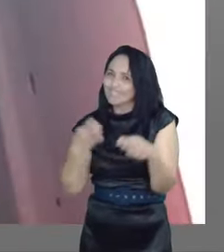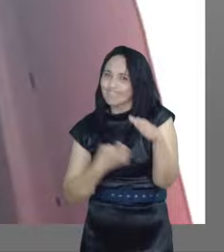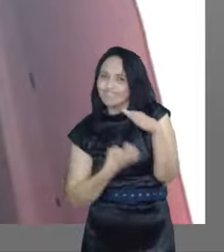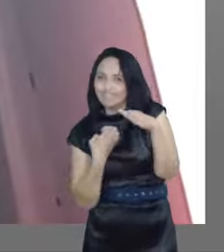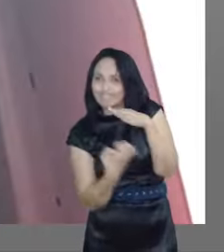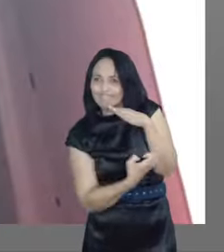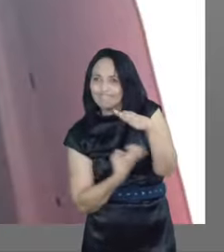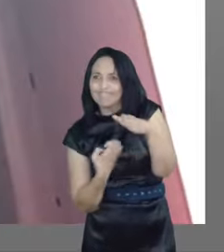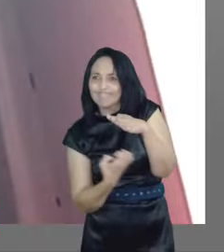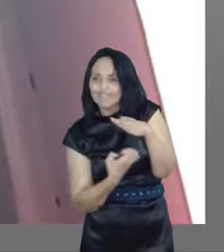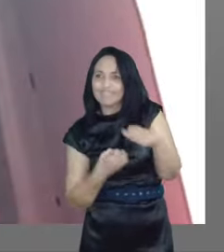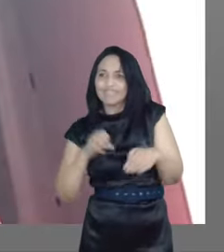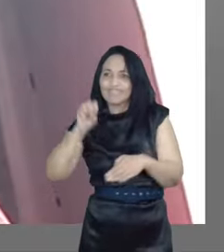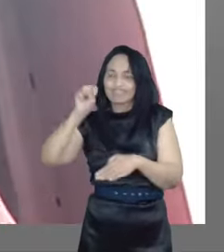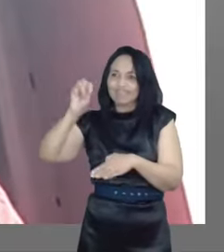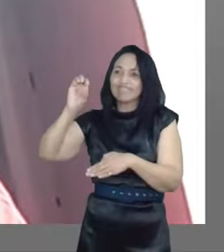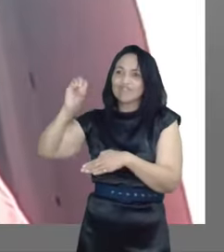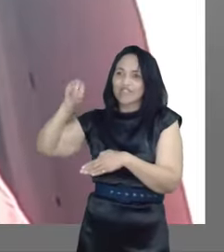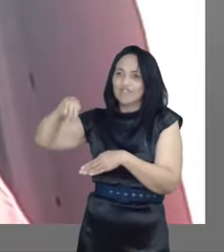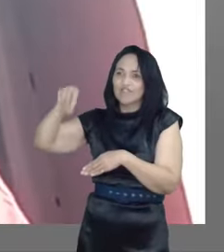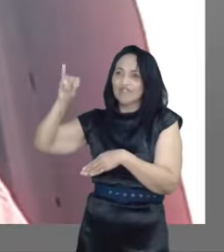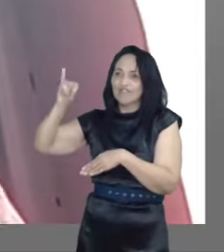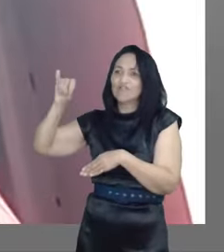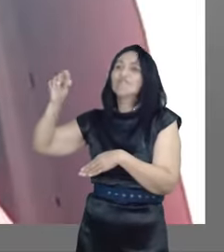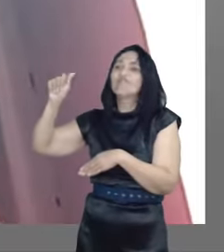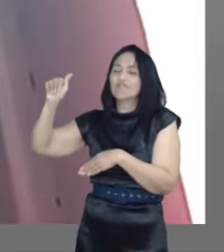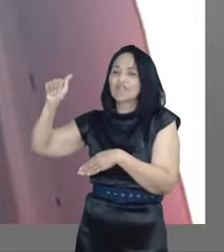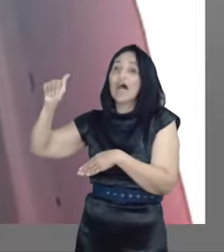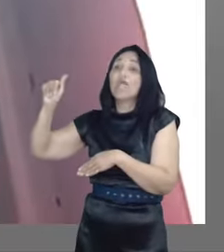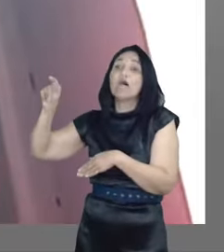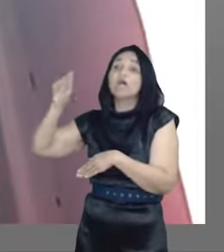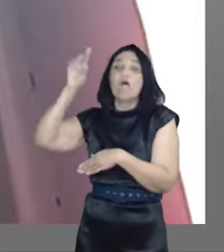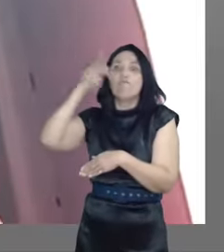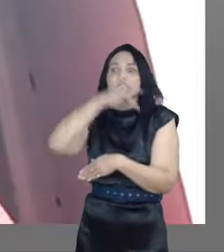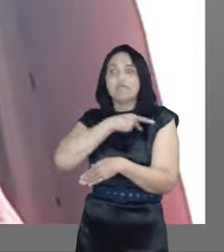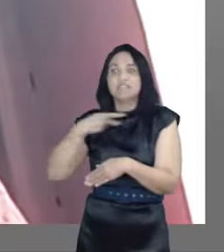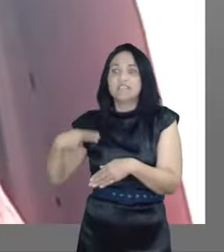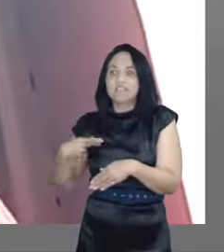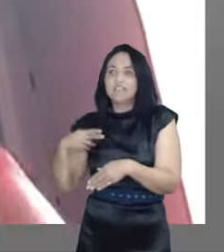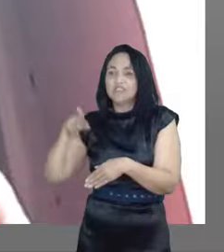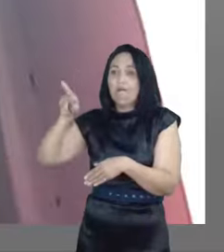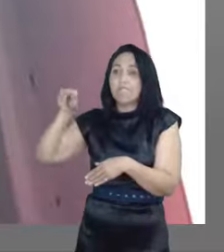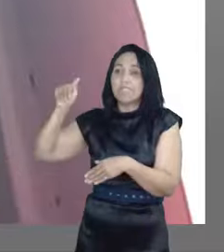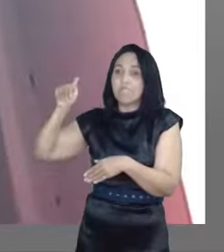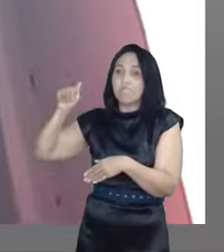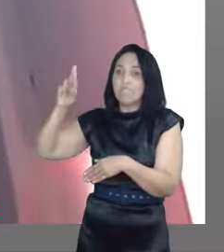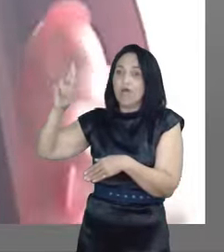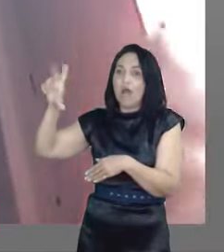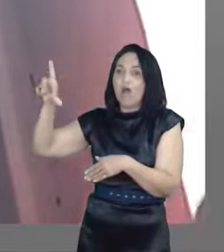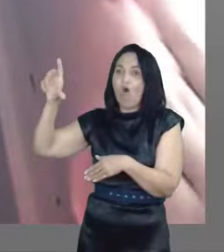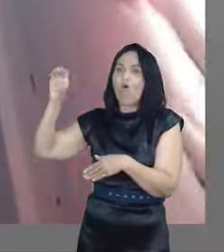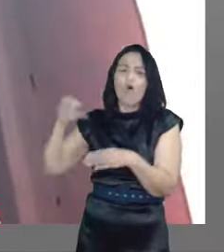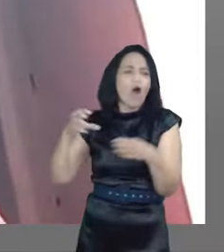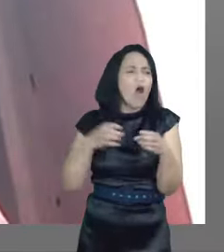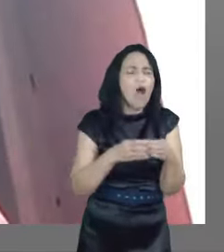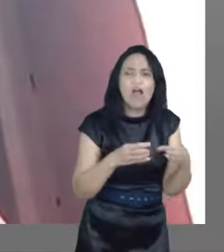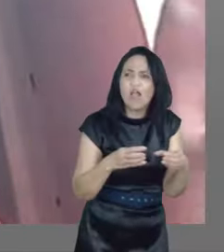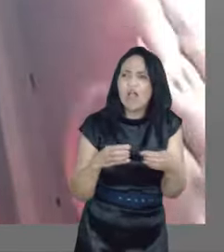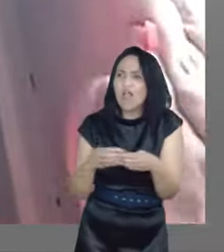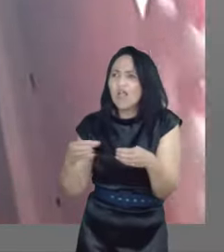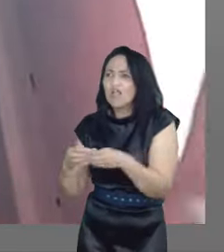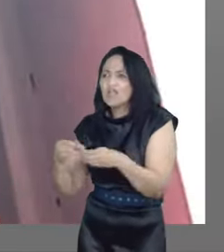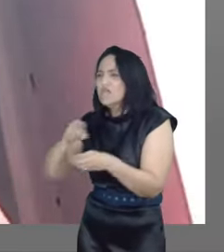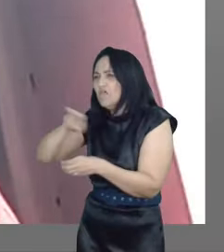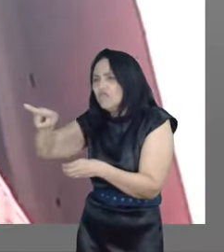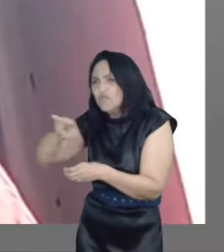Abramo, através do seu presidente, Paulo Akamoto. Não posso deixar de agradecer a equipe, né,